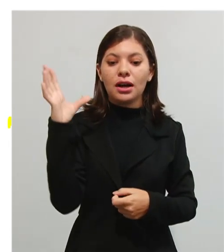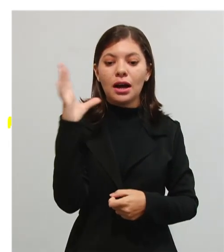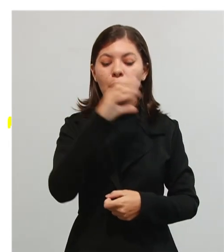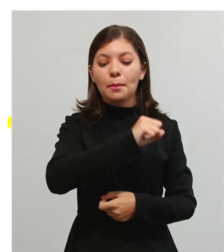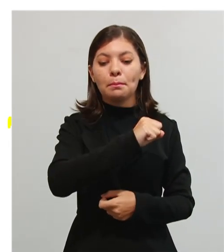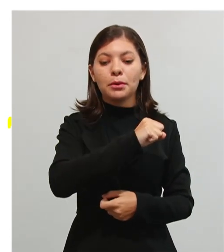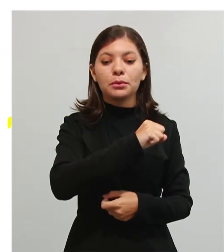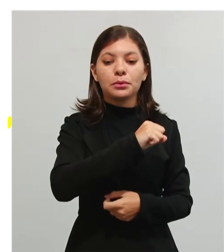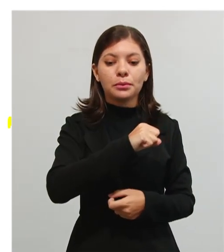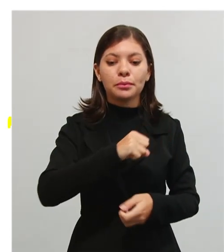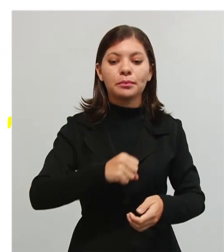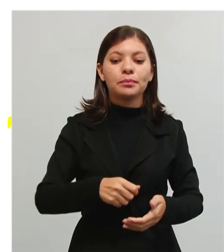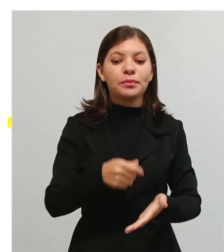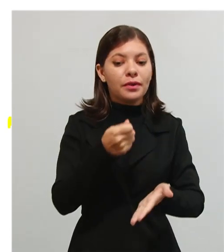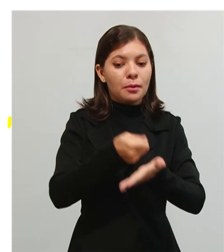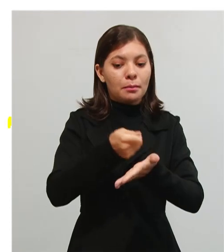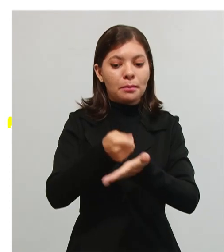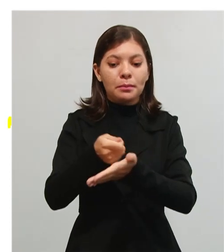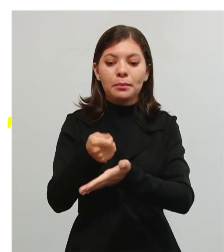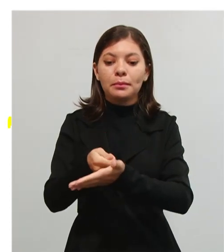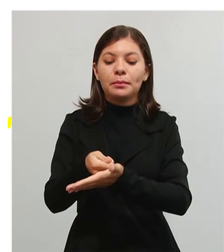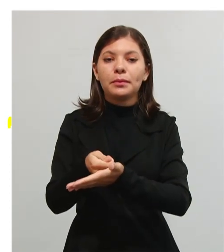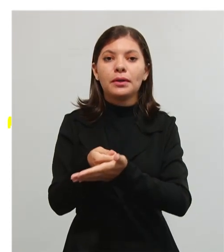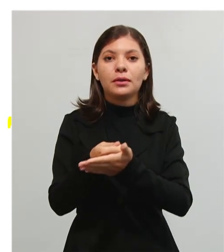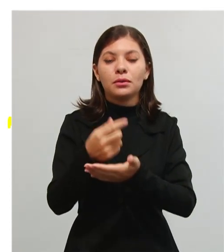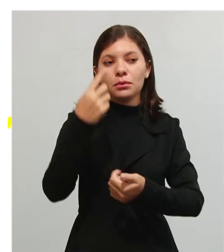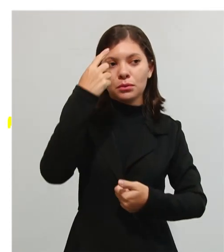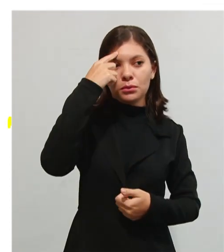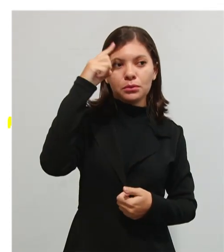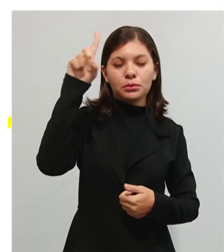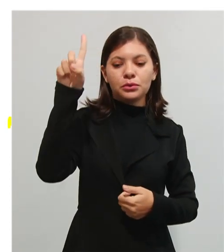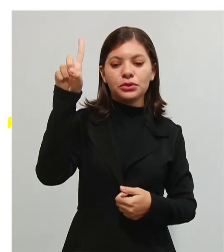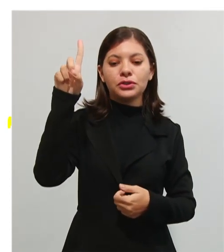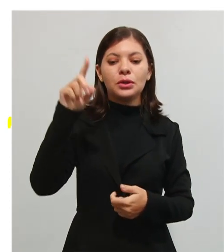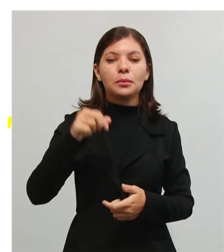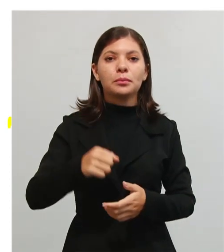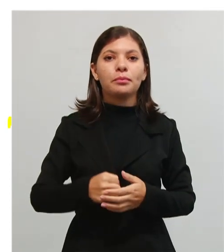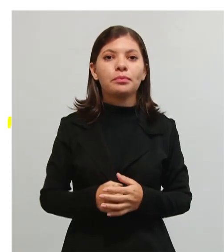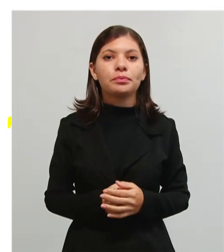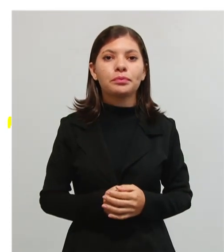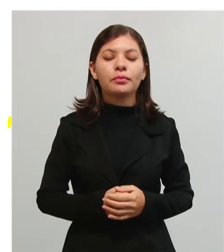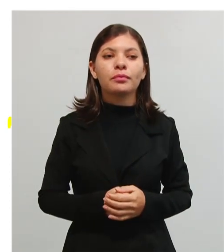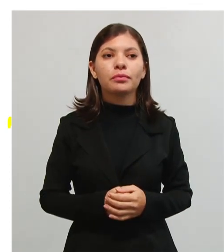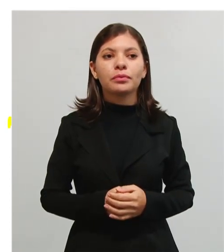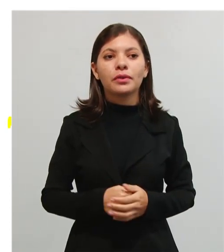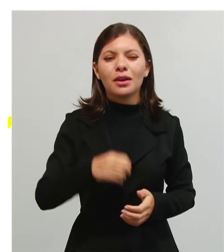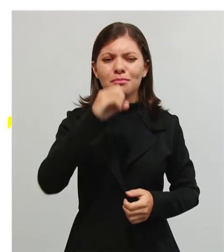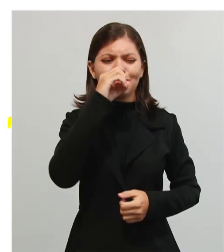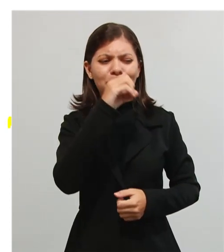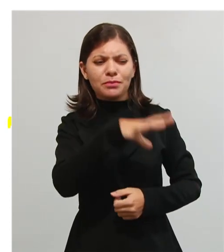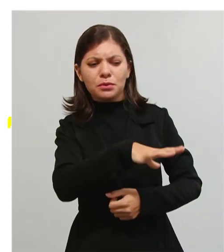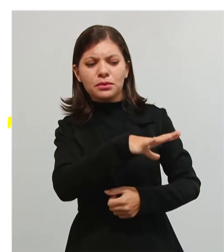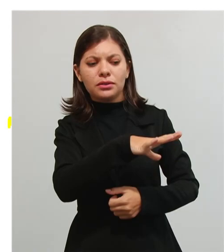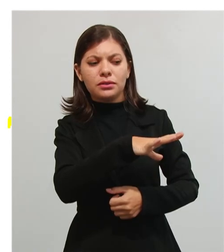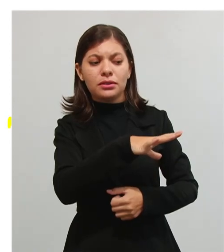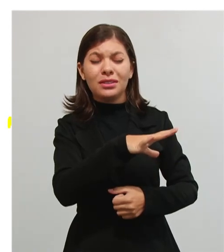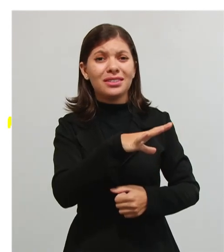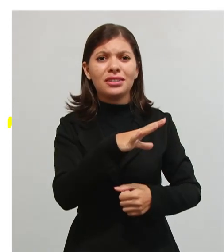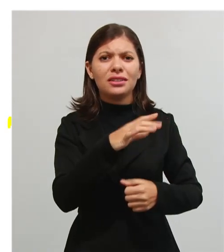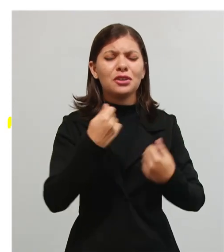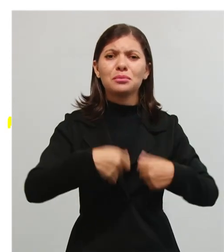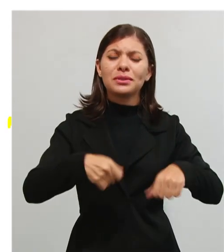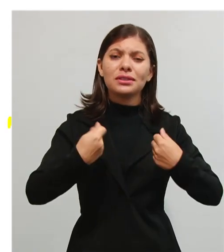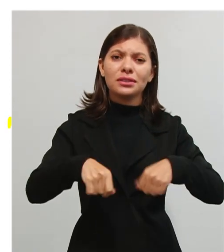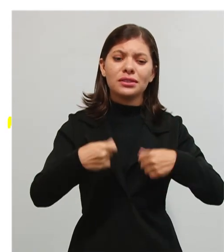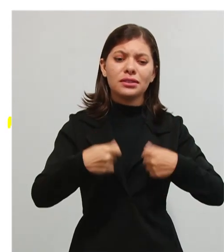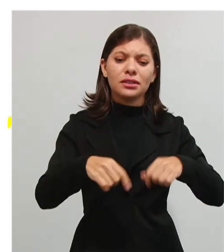ele efetue esse pagamento na data mais breve possível, mas sem constranger o devedor, sem constranger o